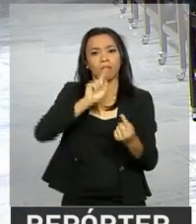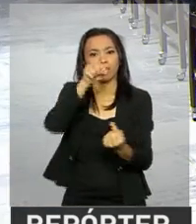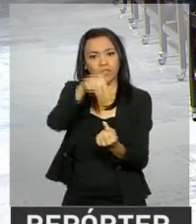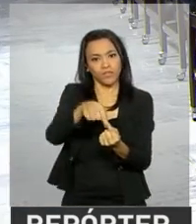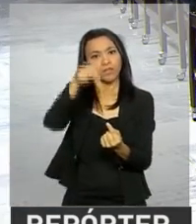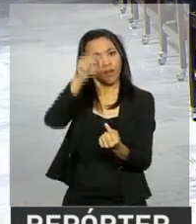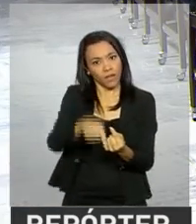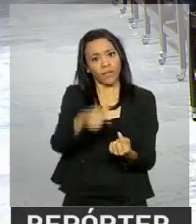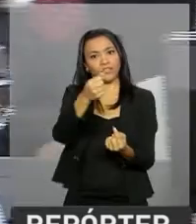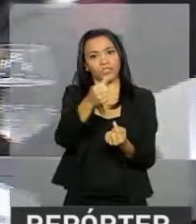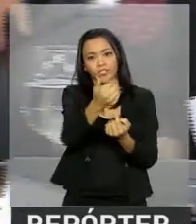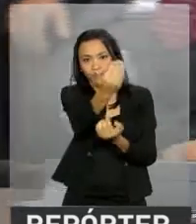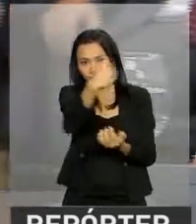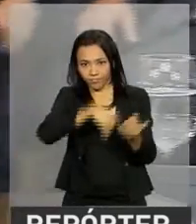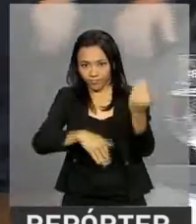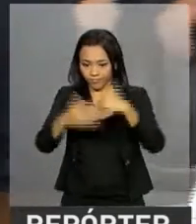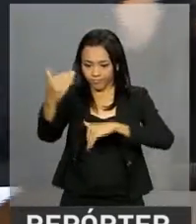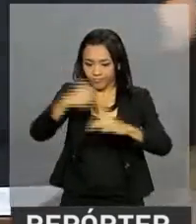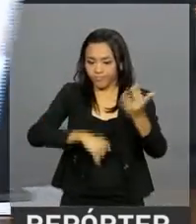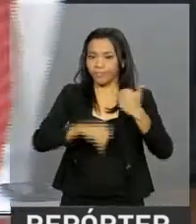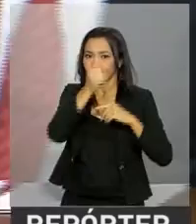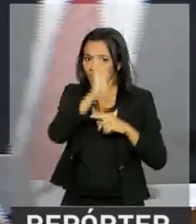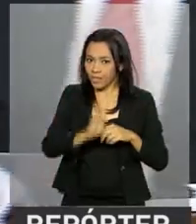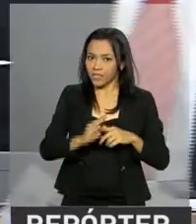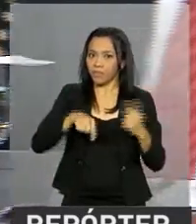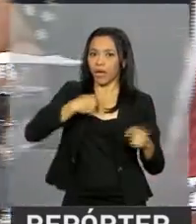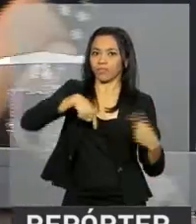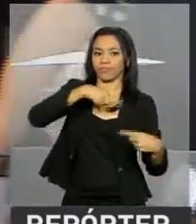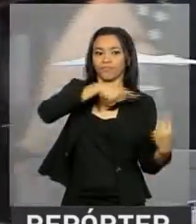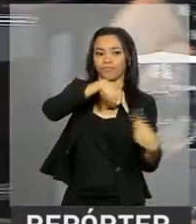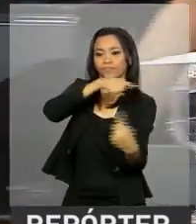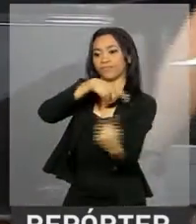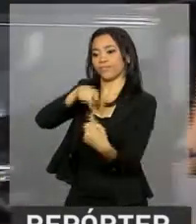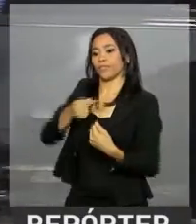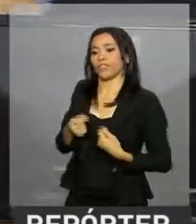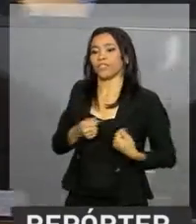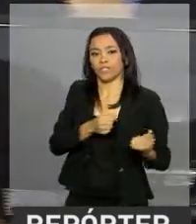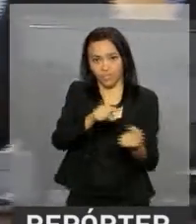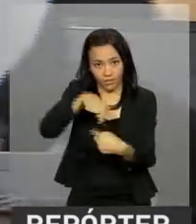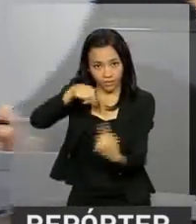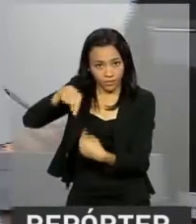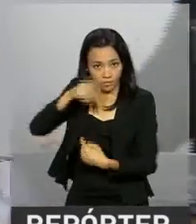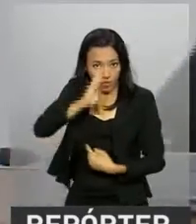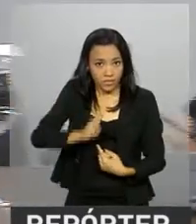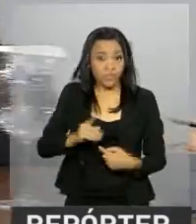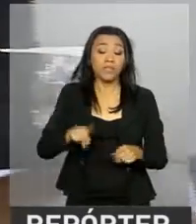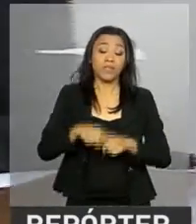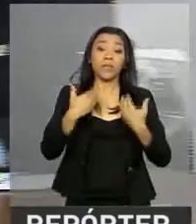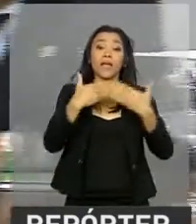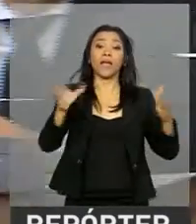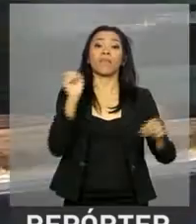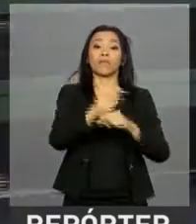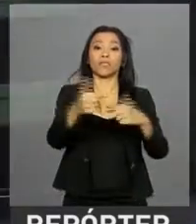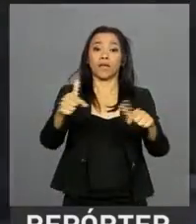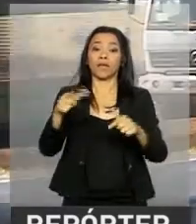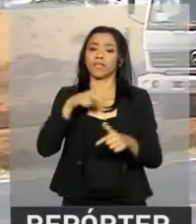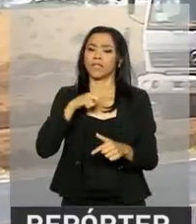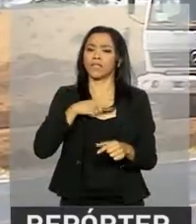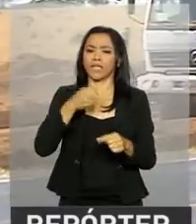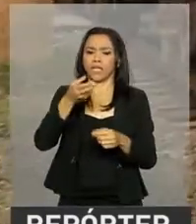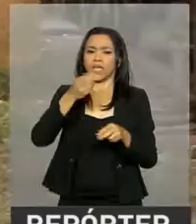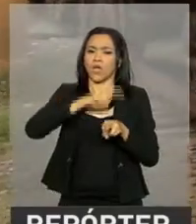também do exterior para dinamizar a economia nacional e gerar empregos a carteira de projetos envolve